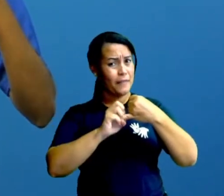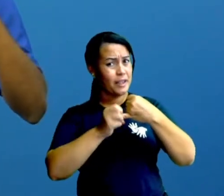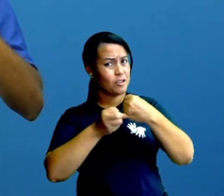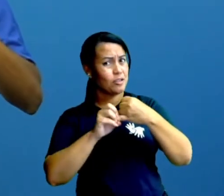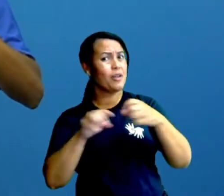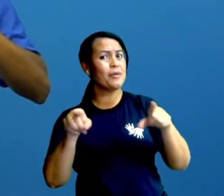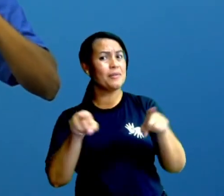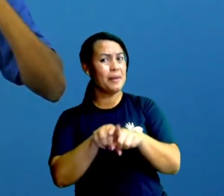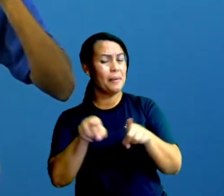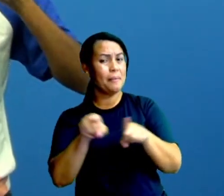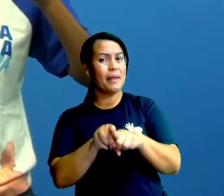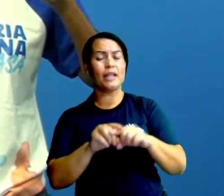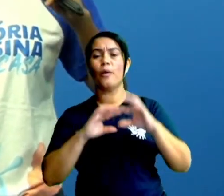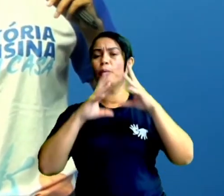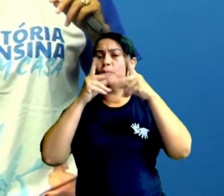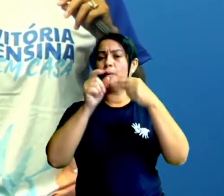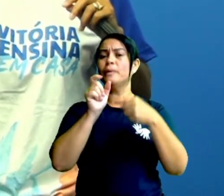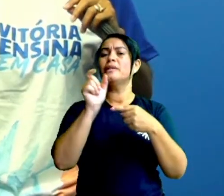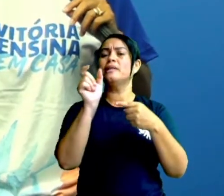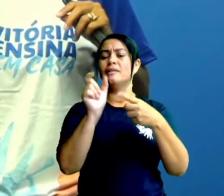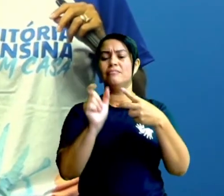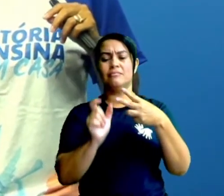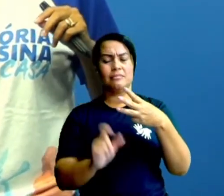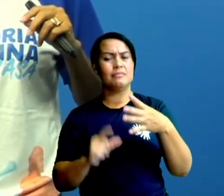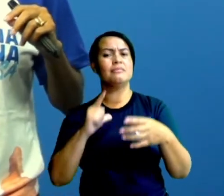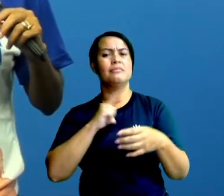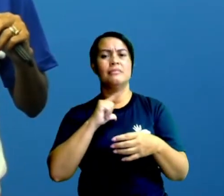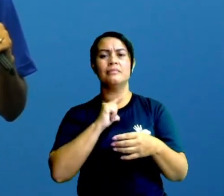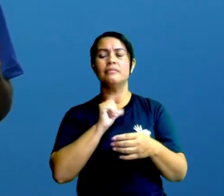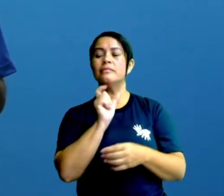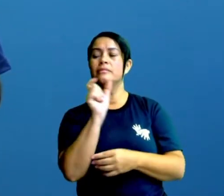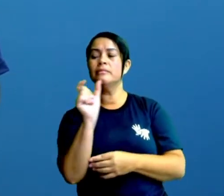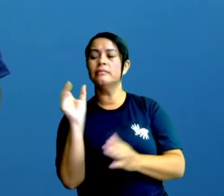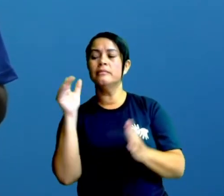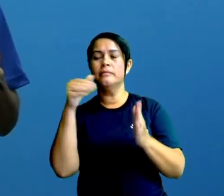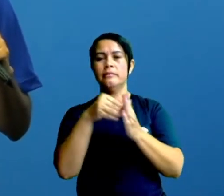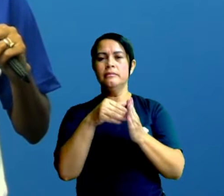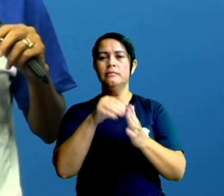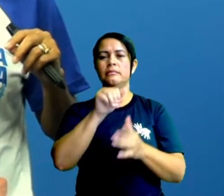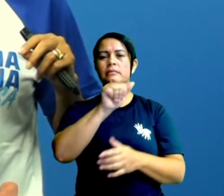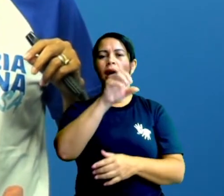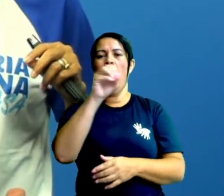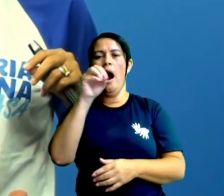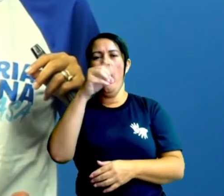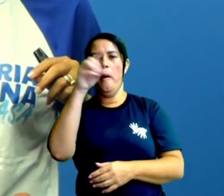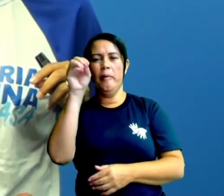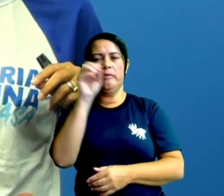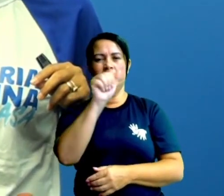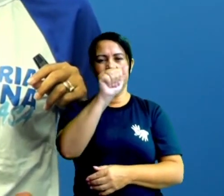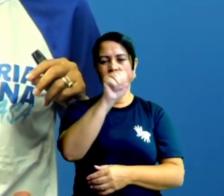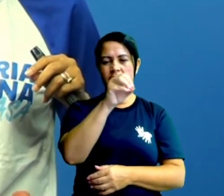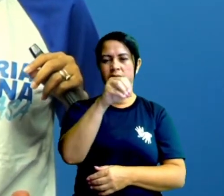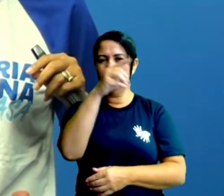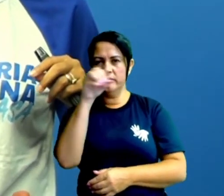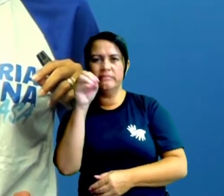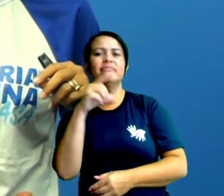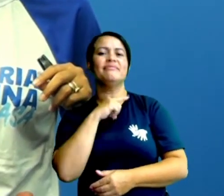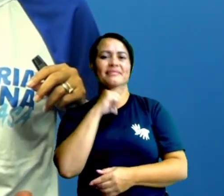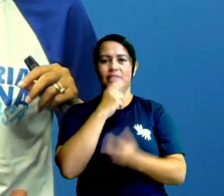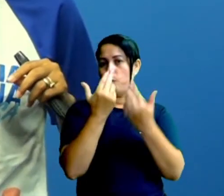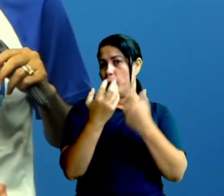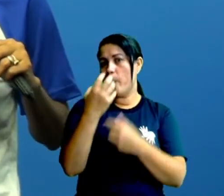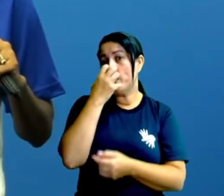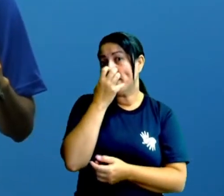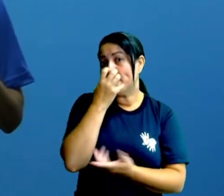feijão na então todas essas palavrinhas só tem esse mesmo sonzinho final que um sonzinho do